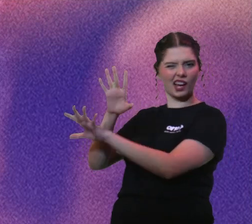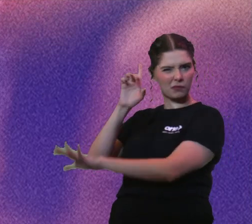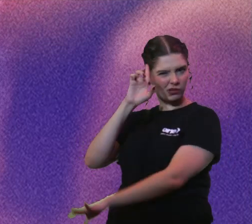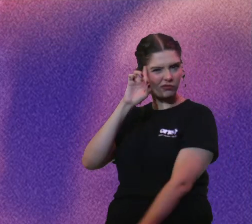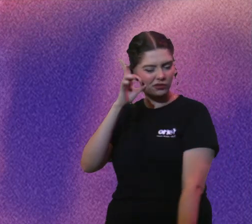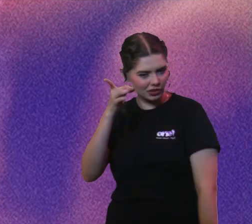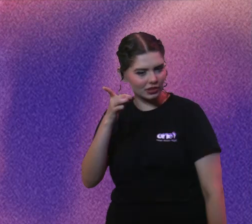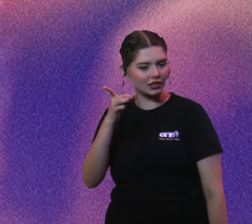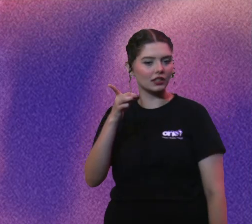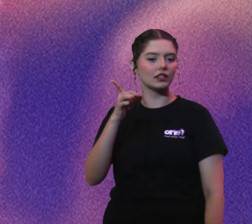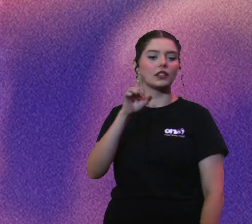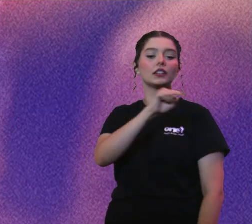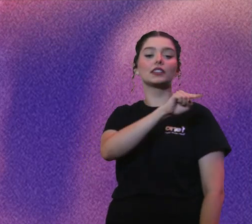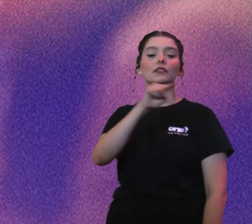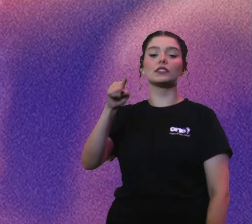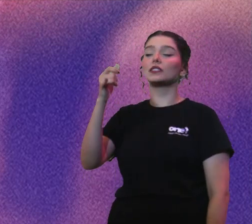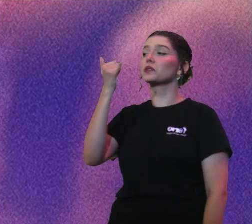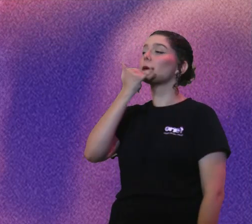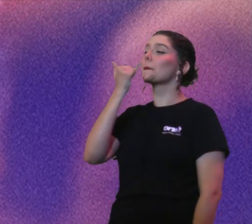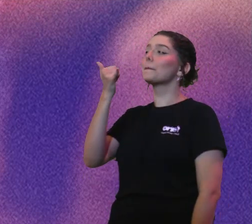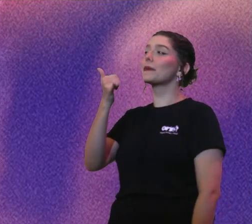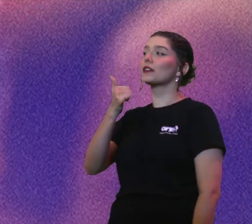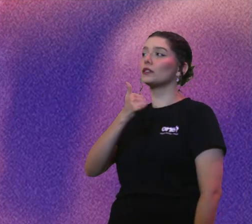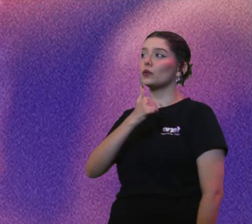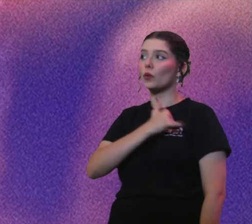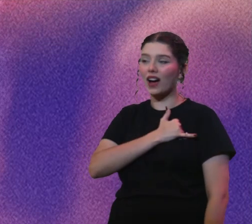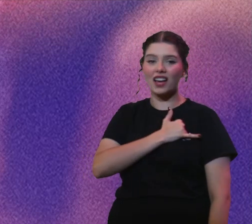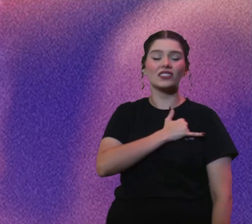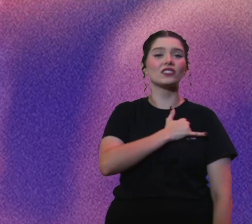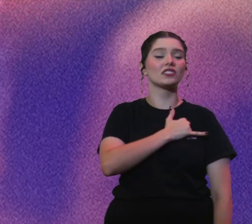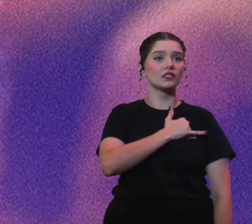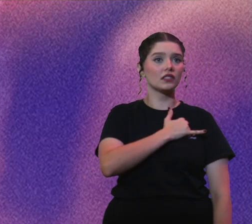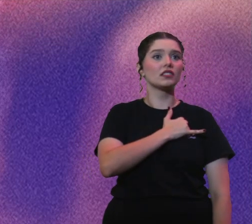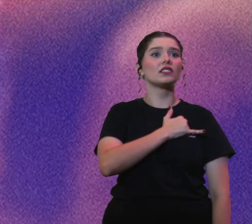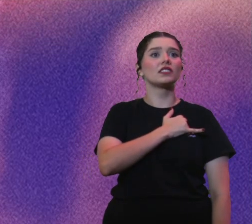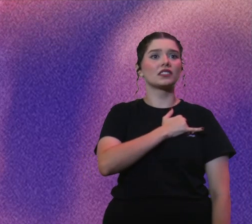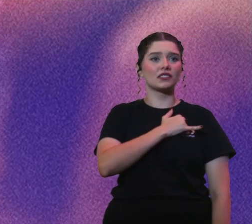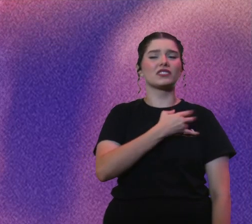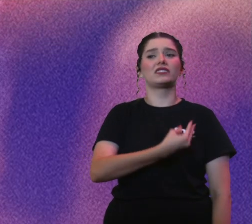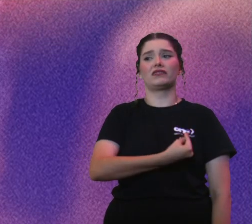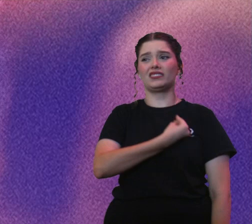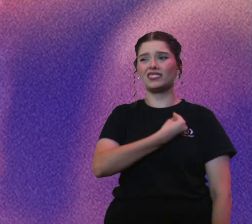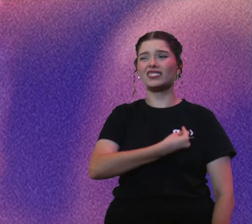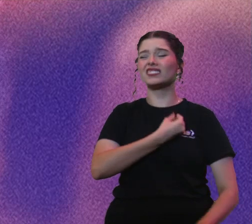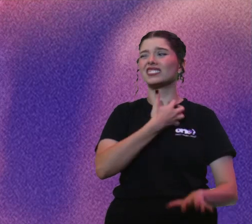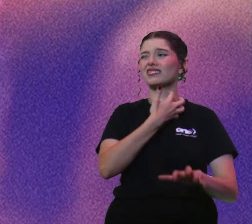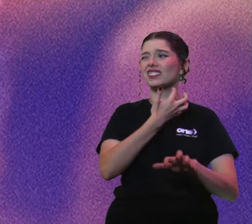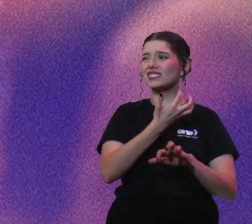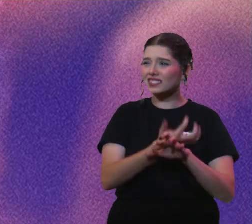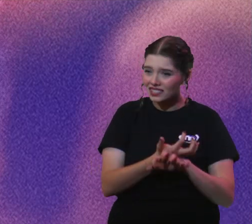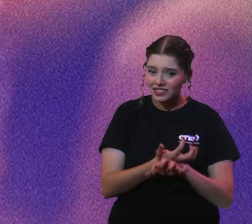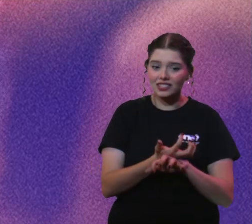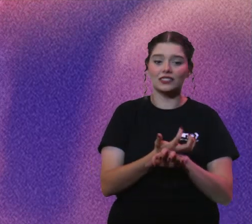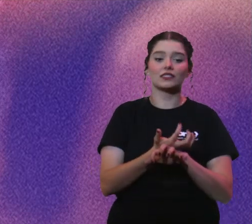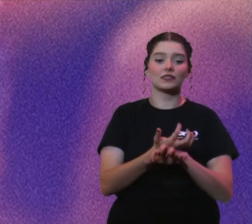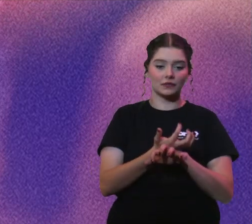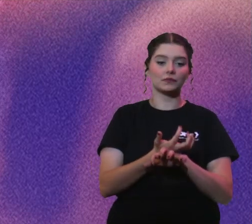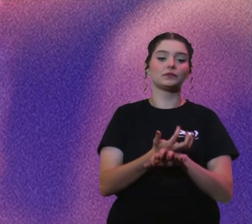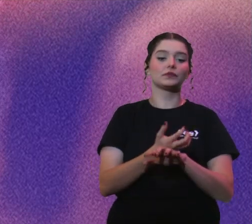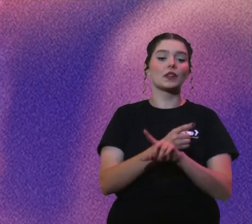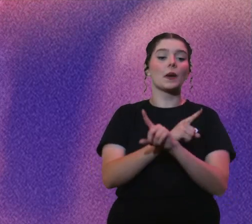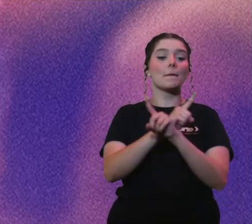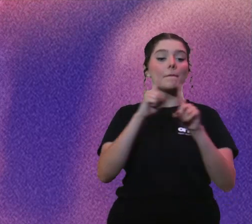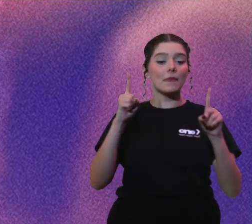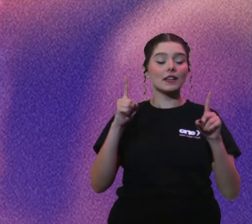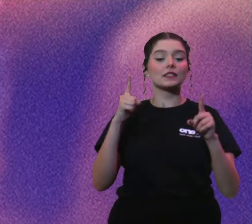foram redimidos, da mesma maneira vazia de viver, que lhes foi transmitida por seus antepassados, mas